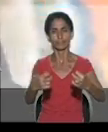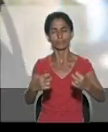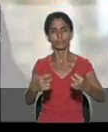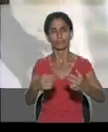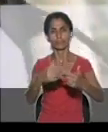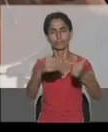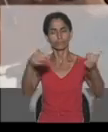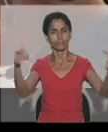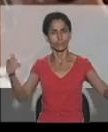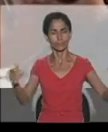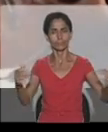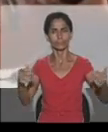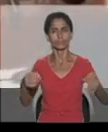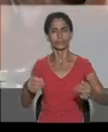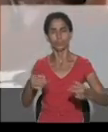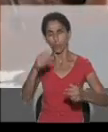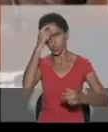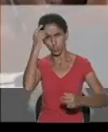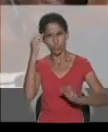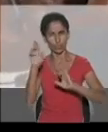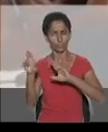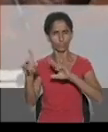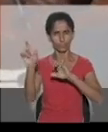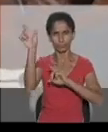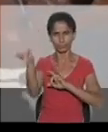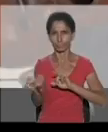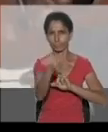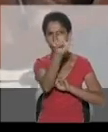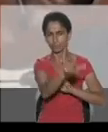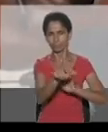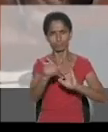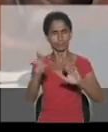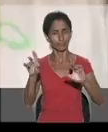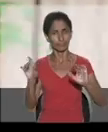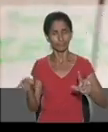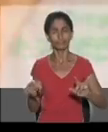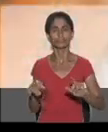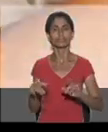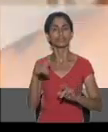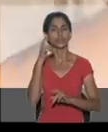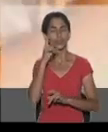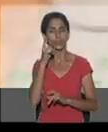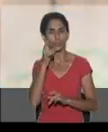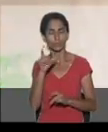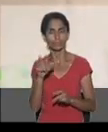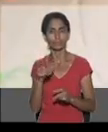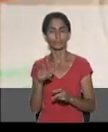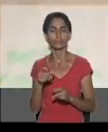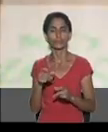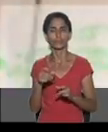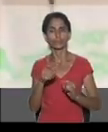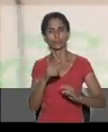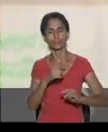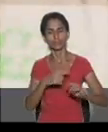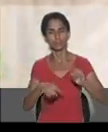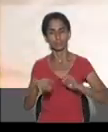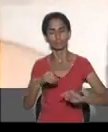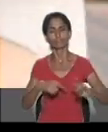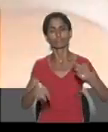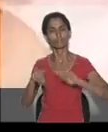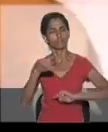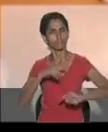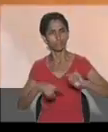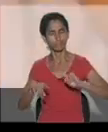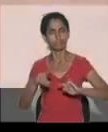dessas muitas gentes diferentes, mas que conseguem, ao tocar o seu